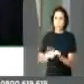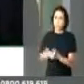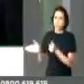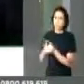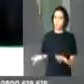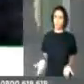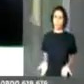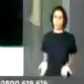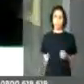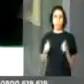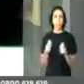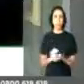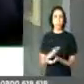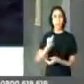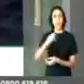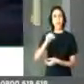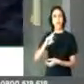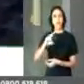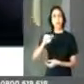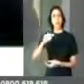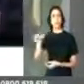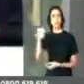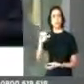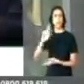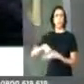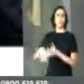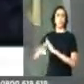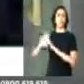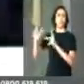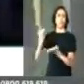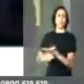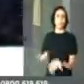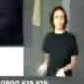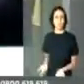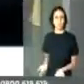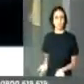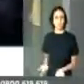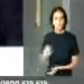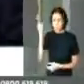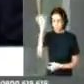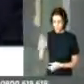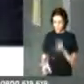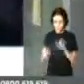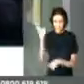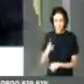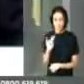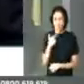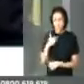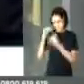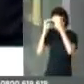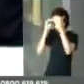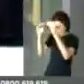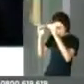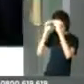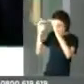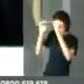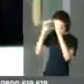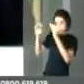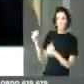presidente. O parlamento brasileiro não pode se sujeitar e nem ficar de quatro, nem de cócoras